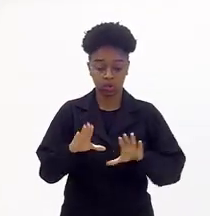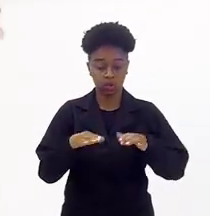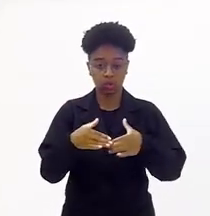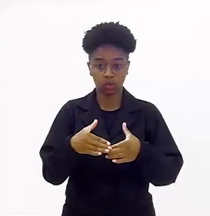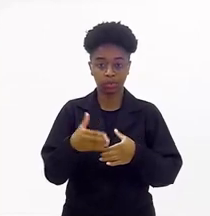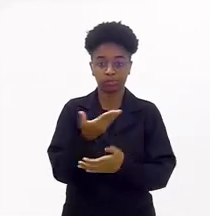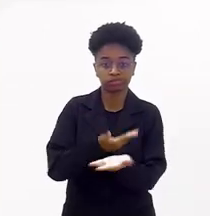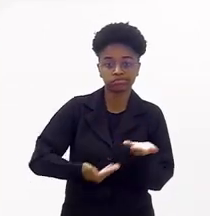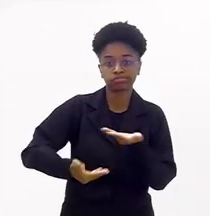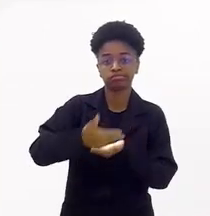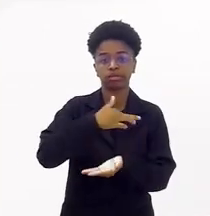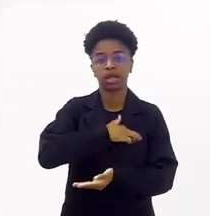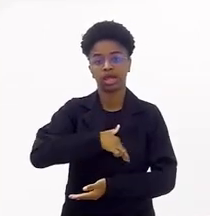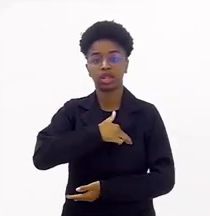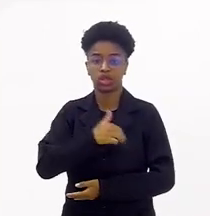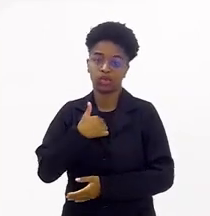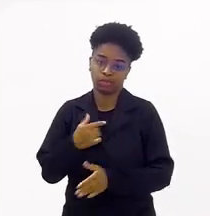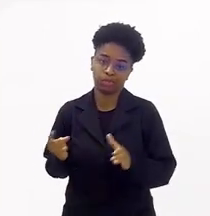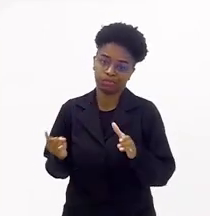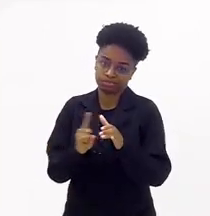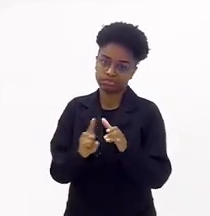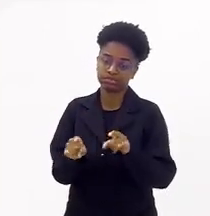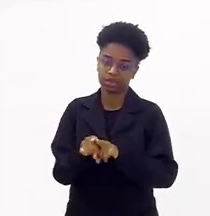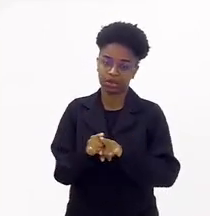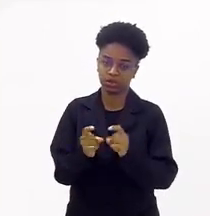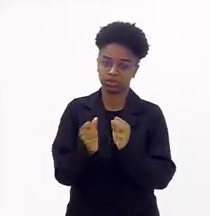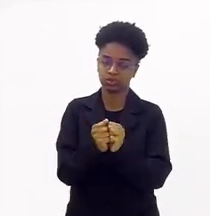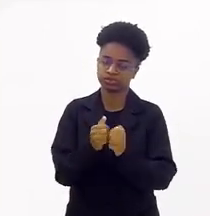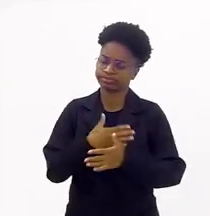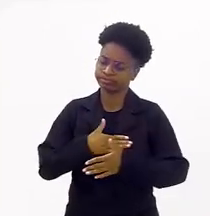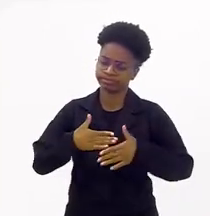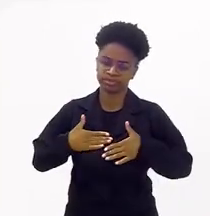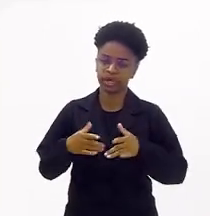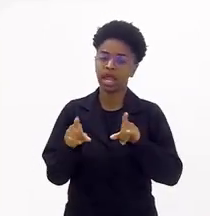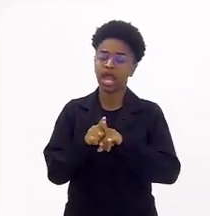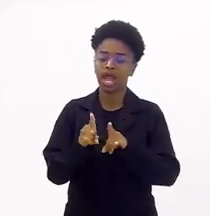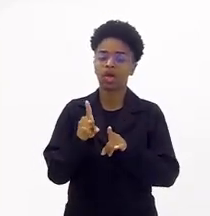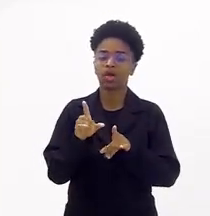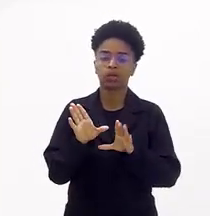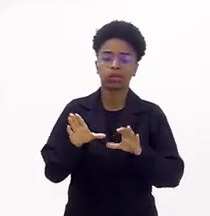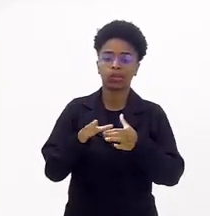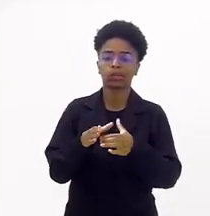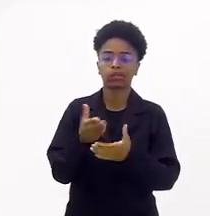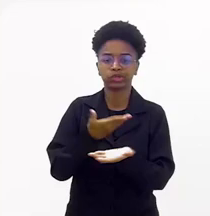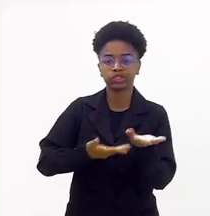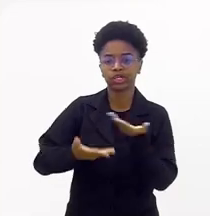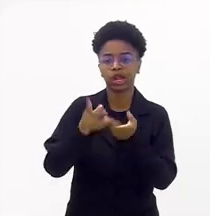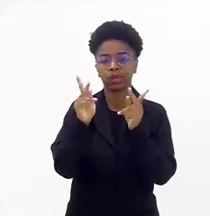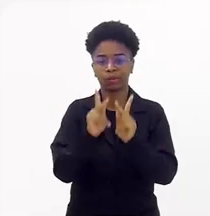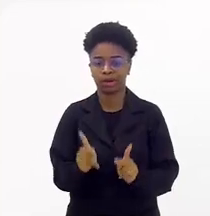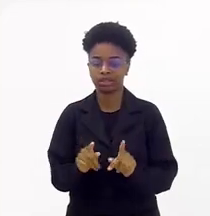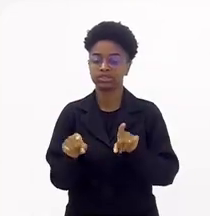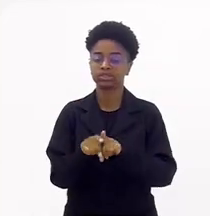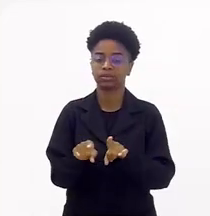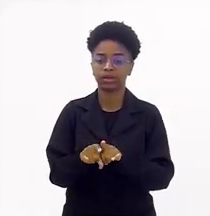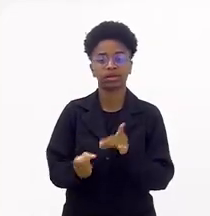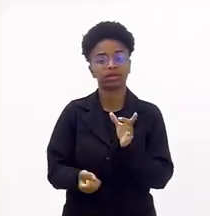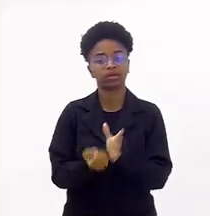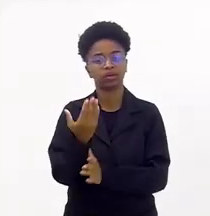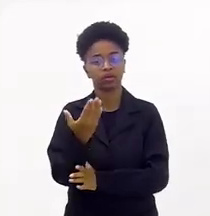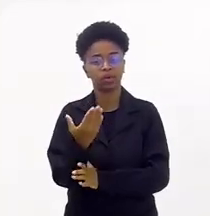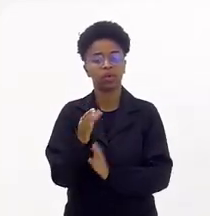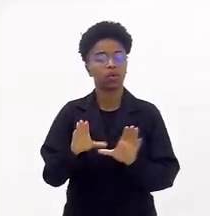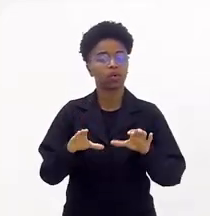comissão interreligiosa, que eu tenho a honra de fazer parte, que é a Comissão Diálogo e Paz. E criou